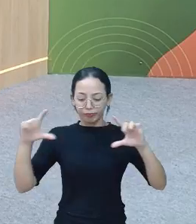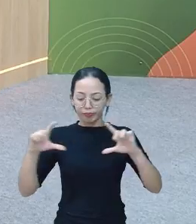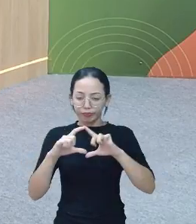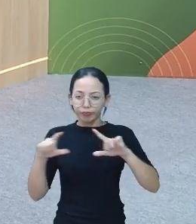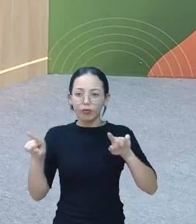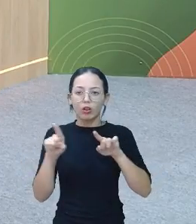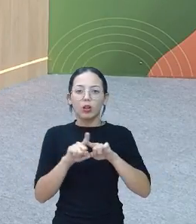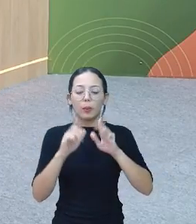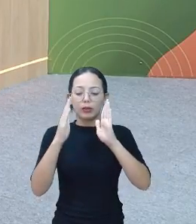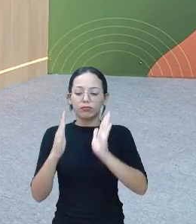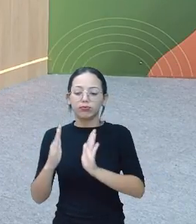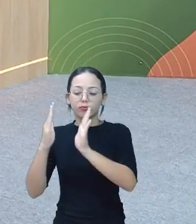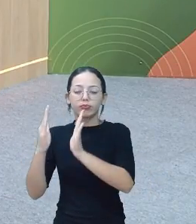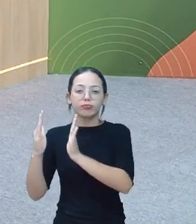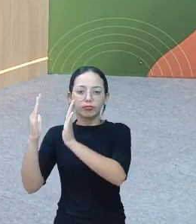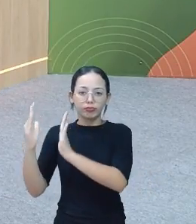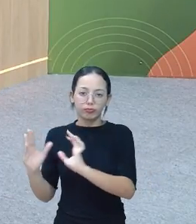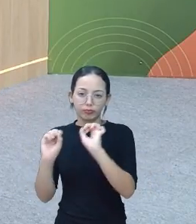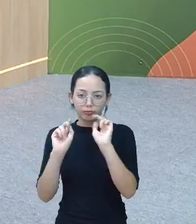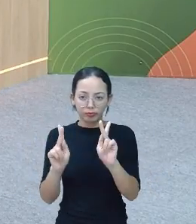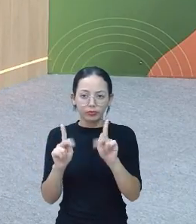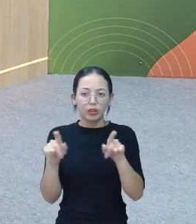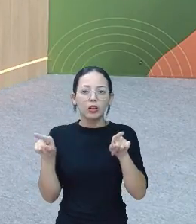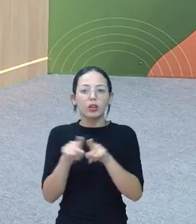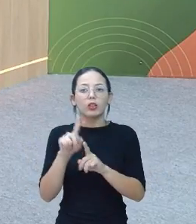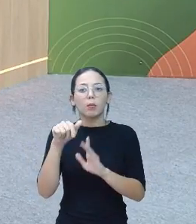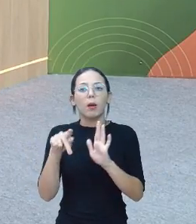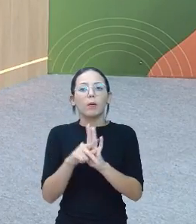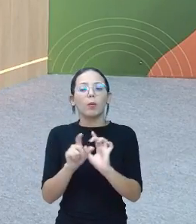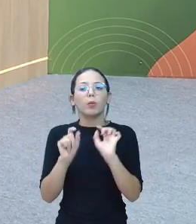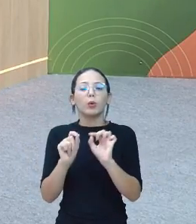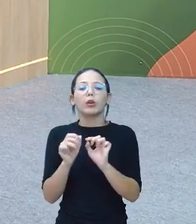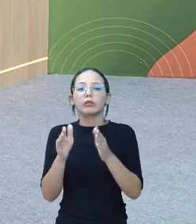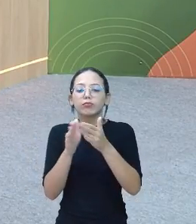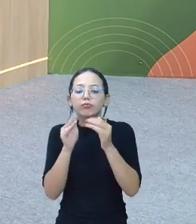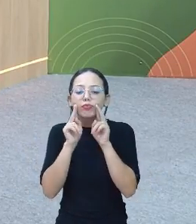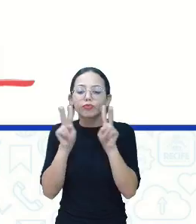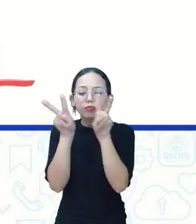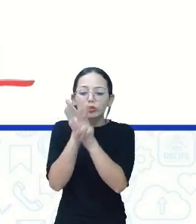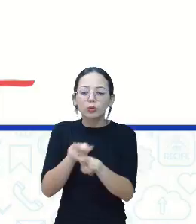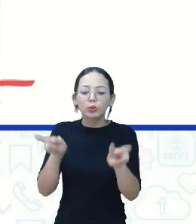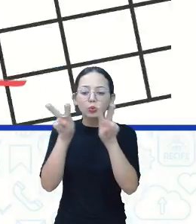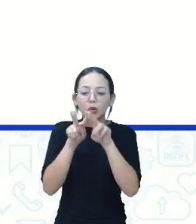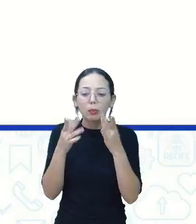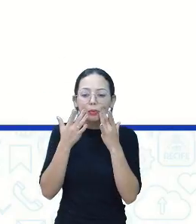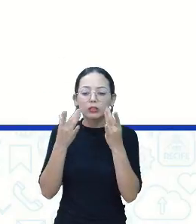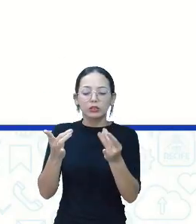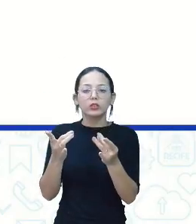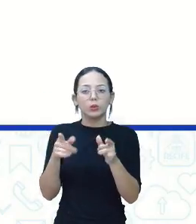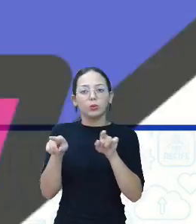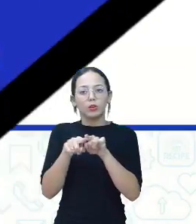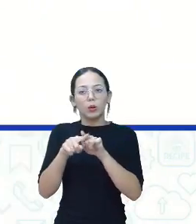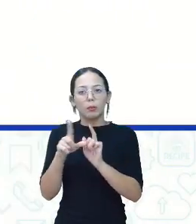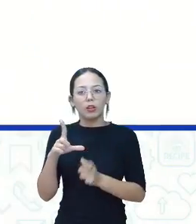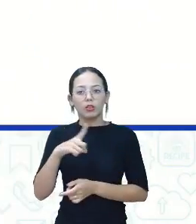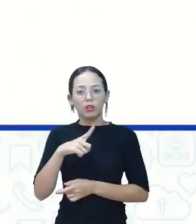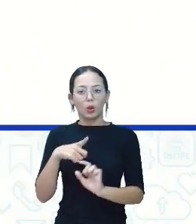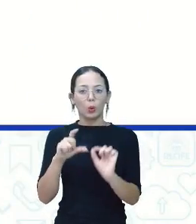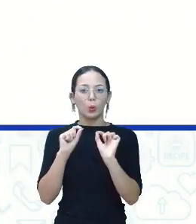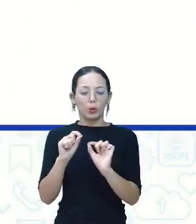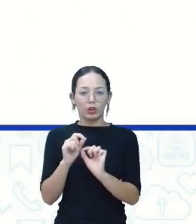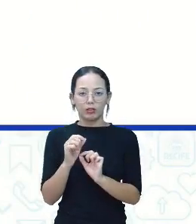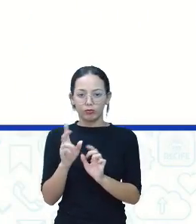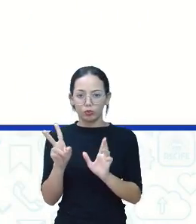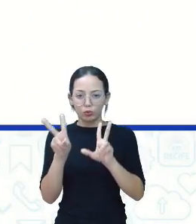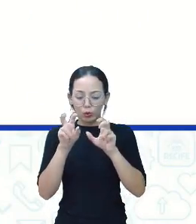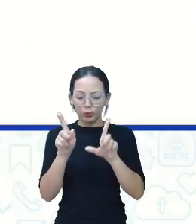e colunas, tá certo? Que também compõem esse apelo visual que a gente tem também com relação ao